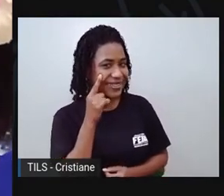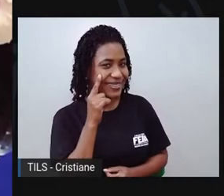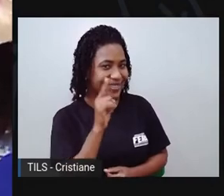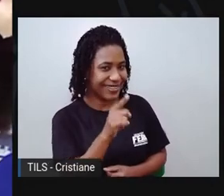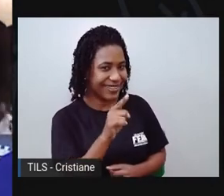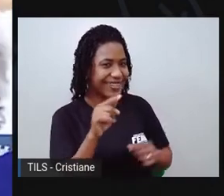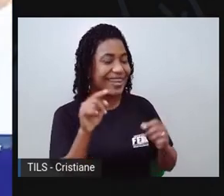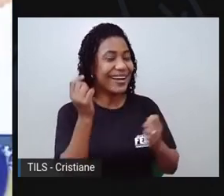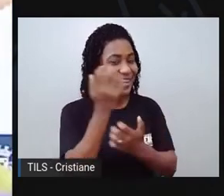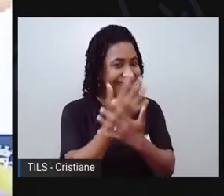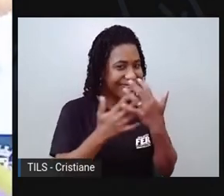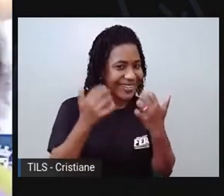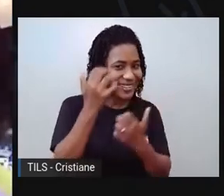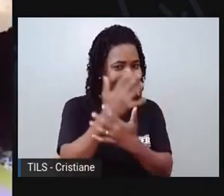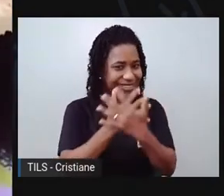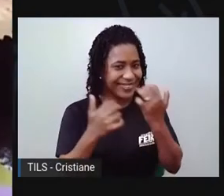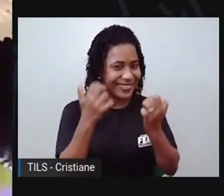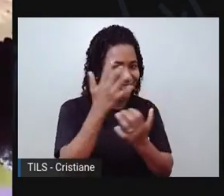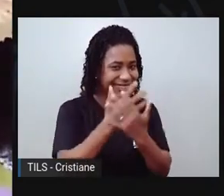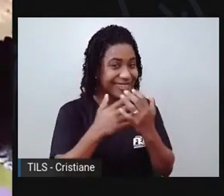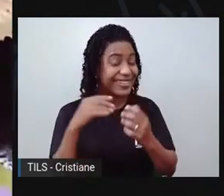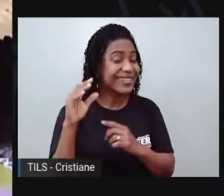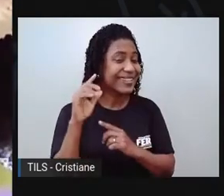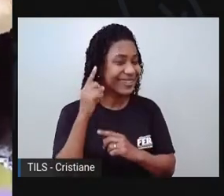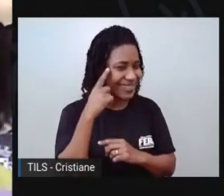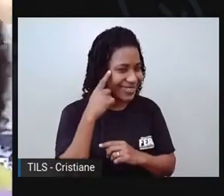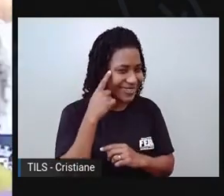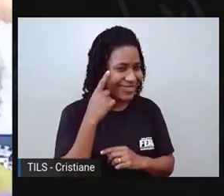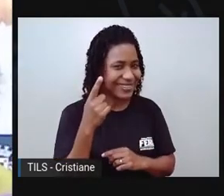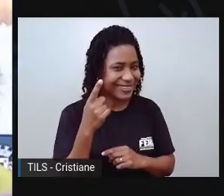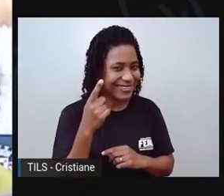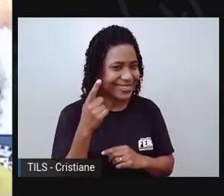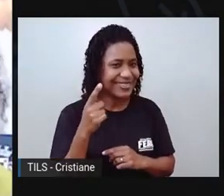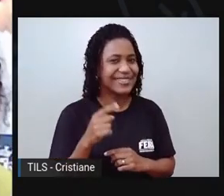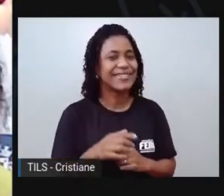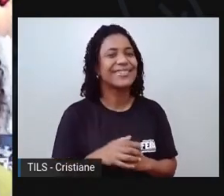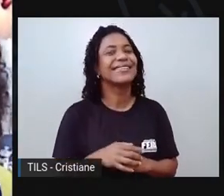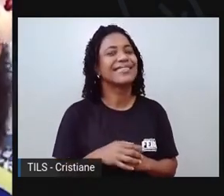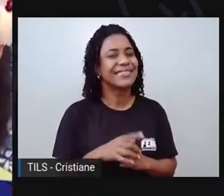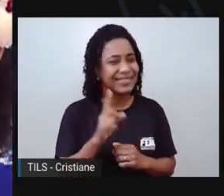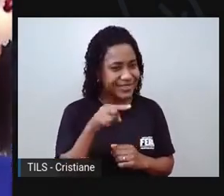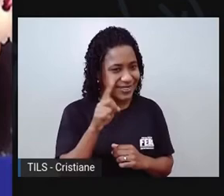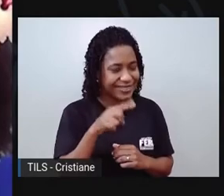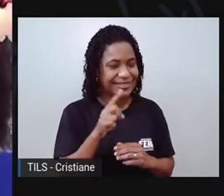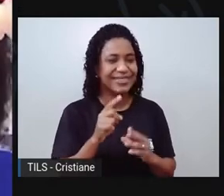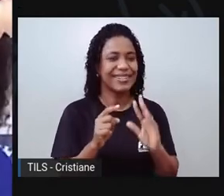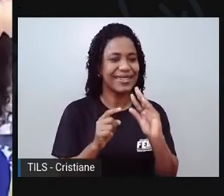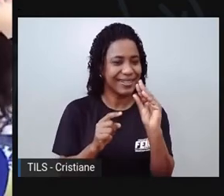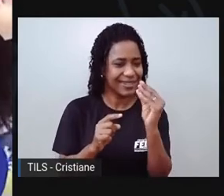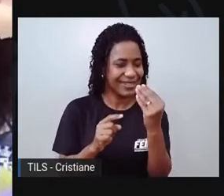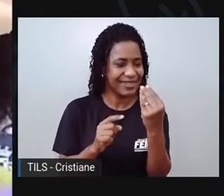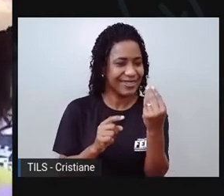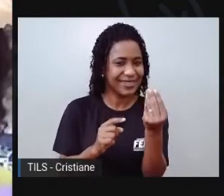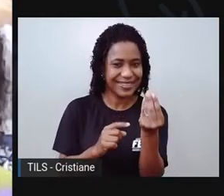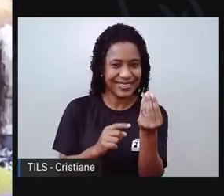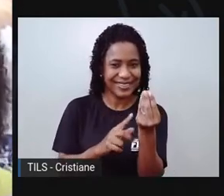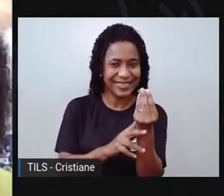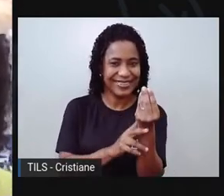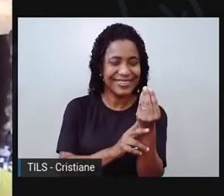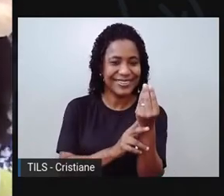Sabia, Procy? Estou Sério? Pegando ela aqui. É. Você ela lembra? Ela tá em botãozinho. Qual assim. Foi a música que cantamos no